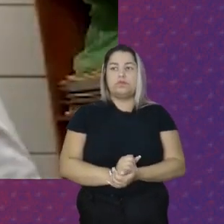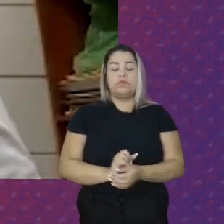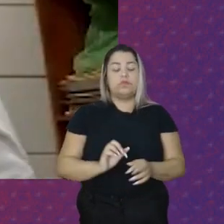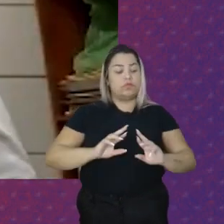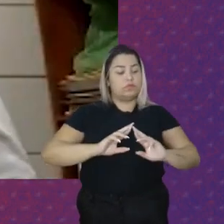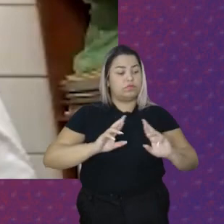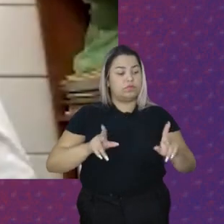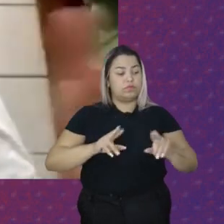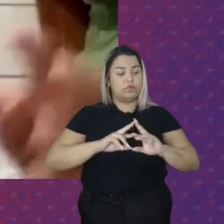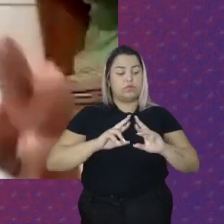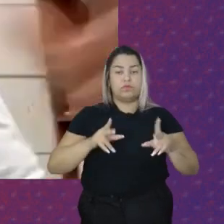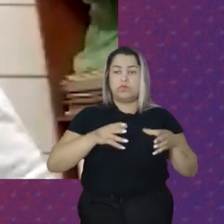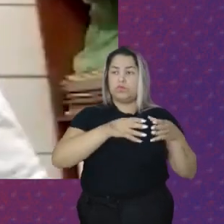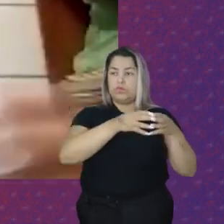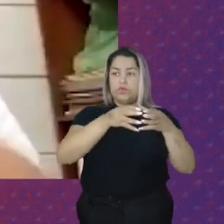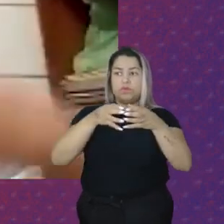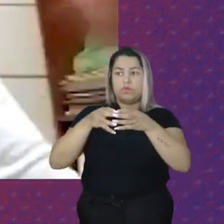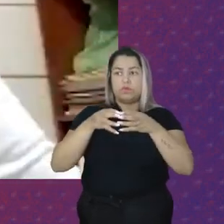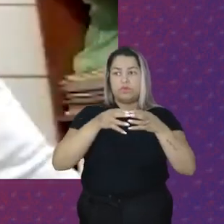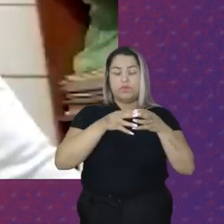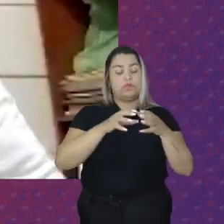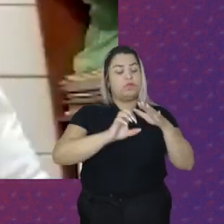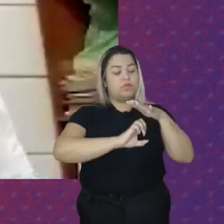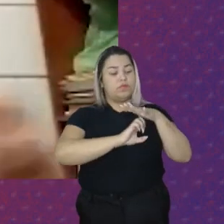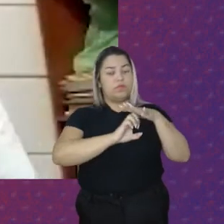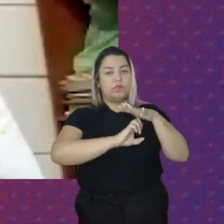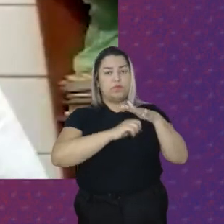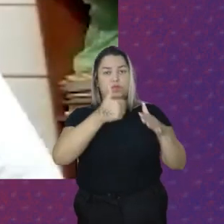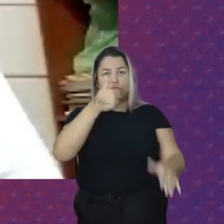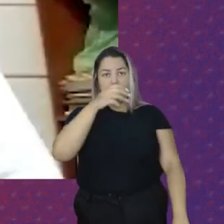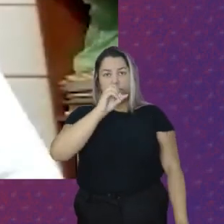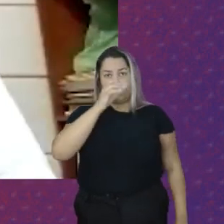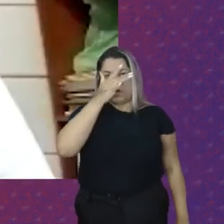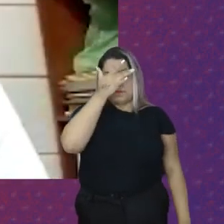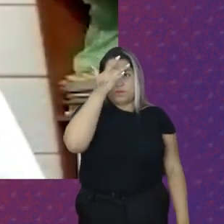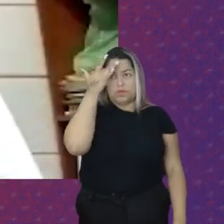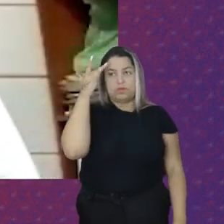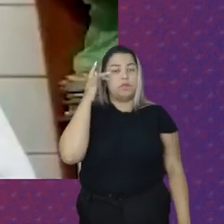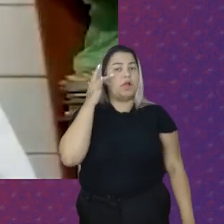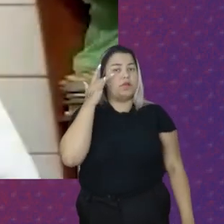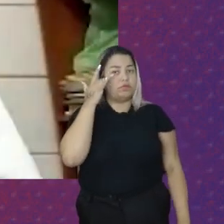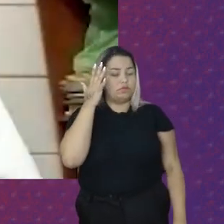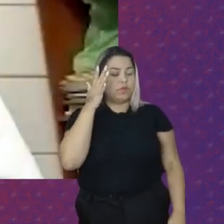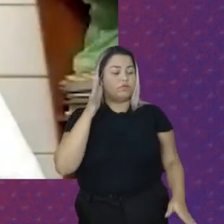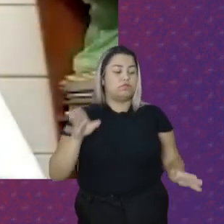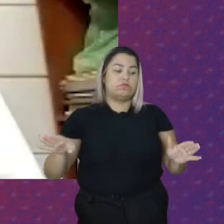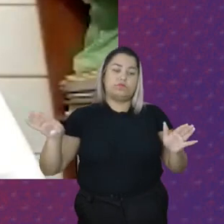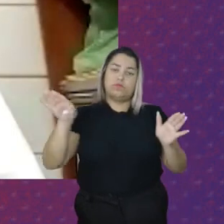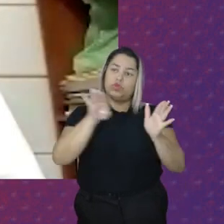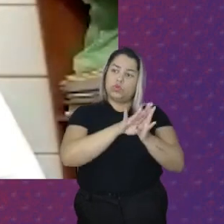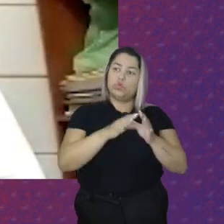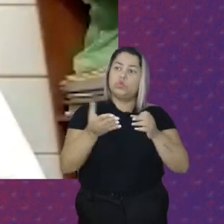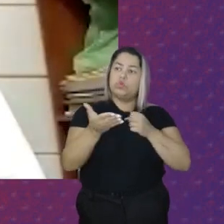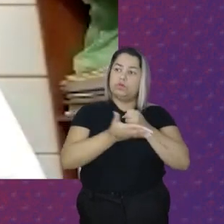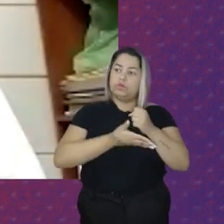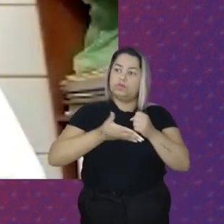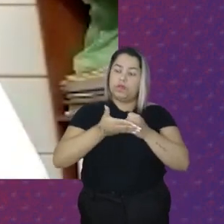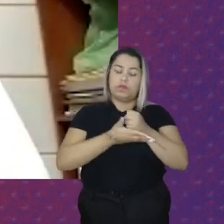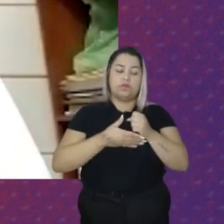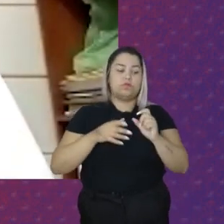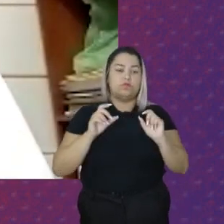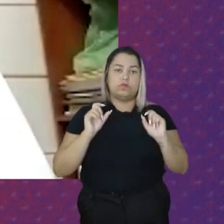diferente, né, de outras categorias, numa empresa que tem 10 pessoas. Então, é mais fácil você chegar na base